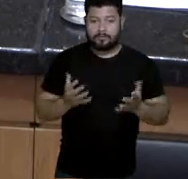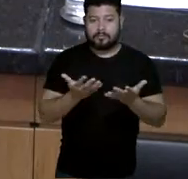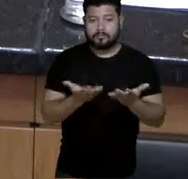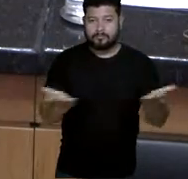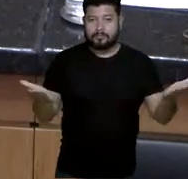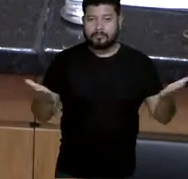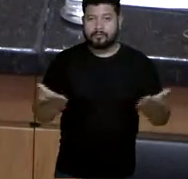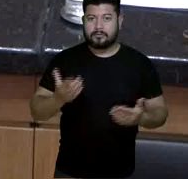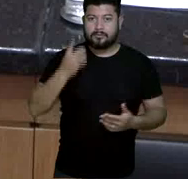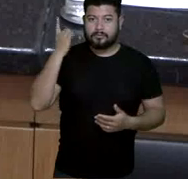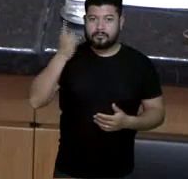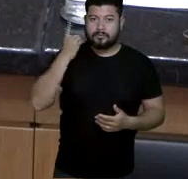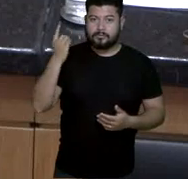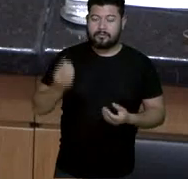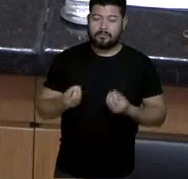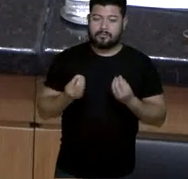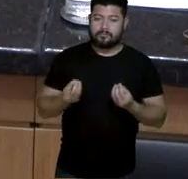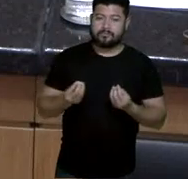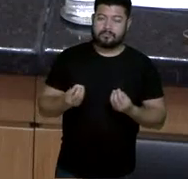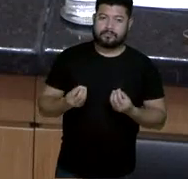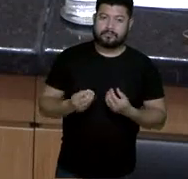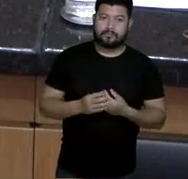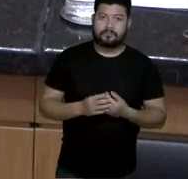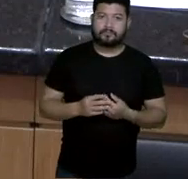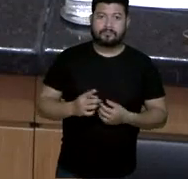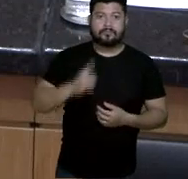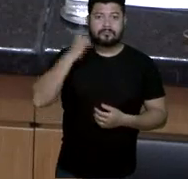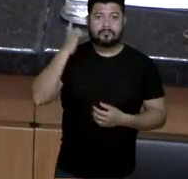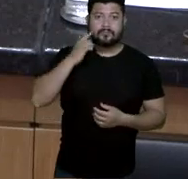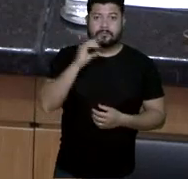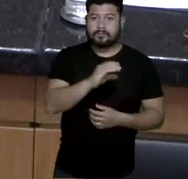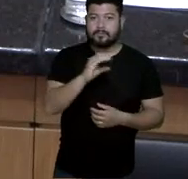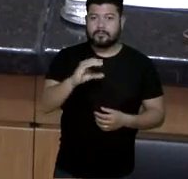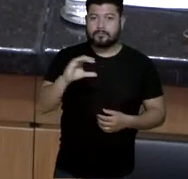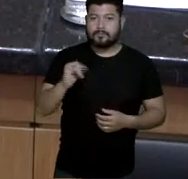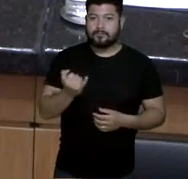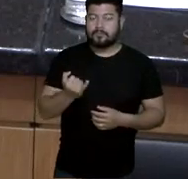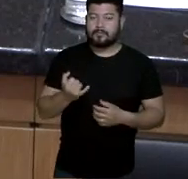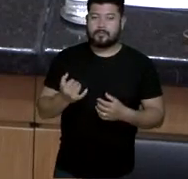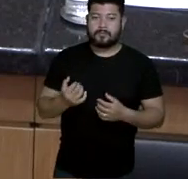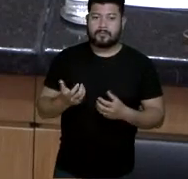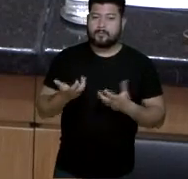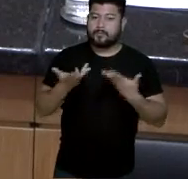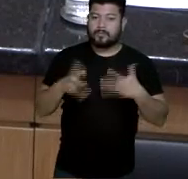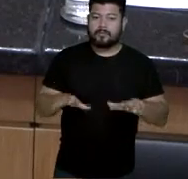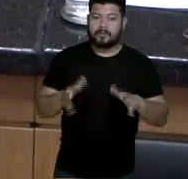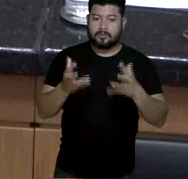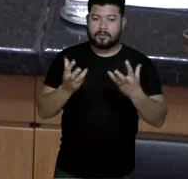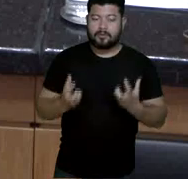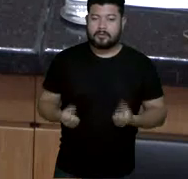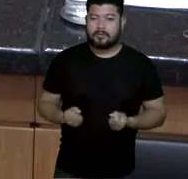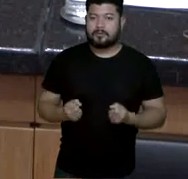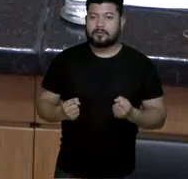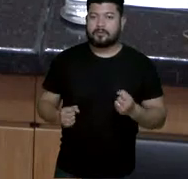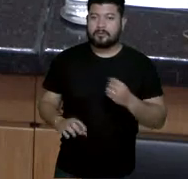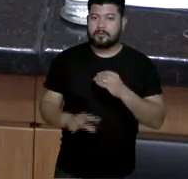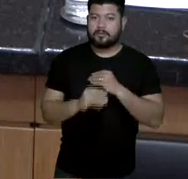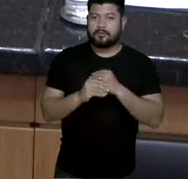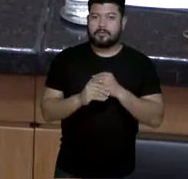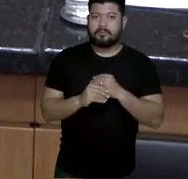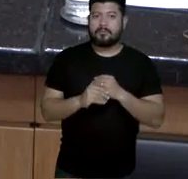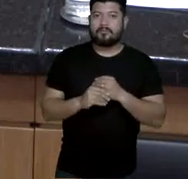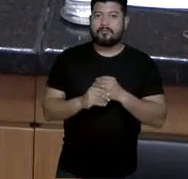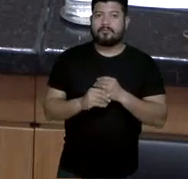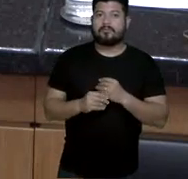grande contradição, os deputados na CCJ que não acolheram a nossa emenda. A grande